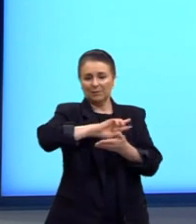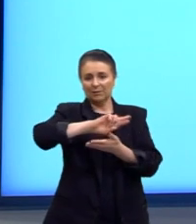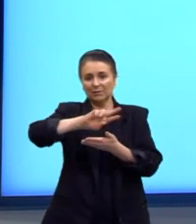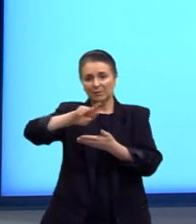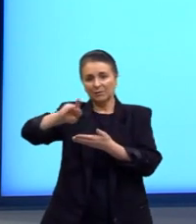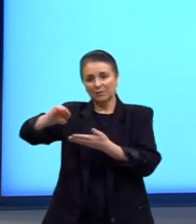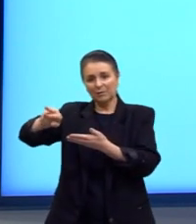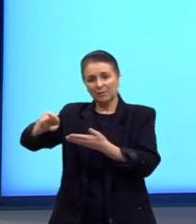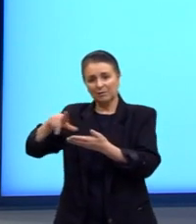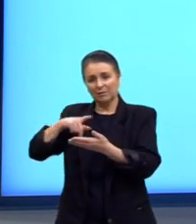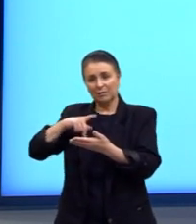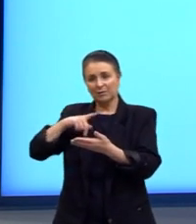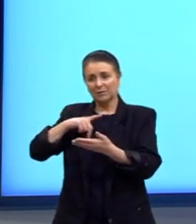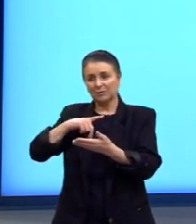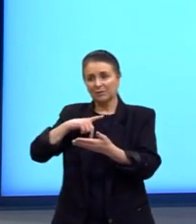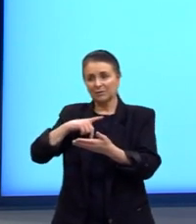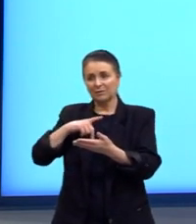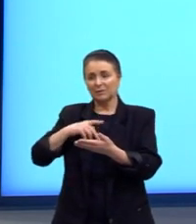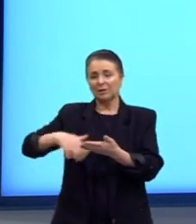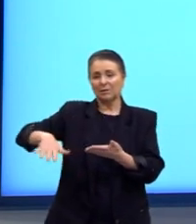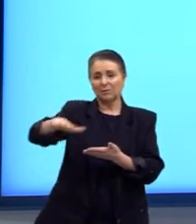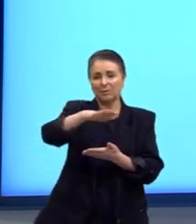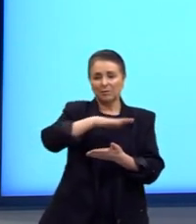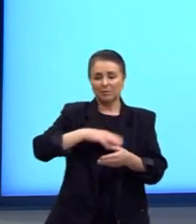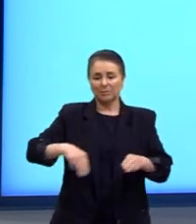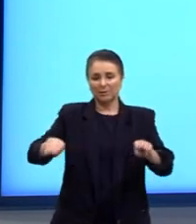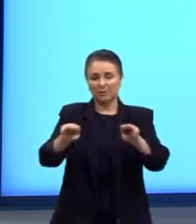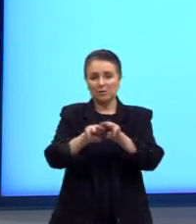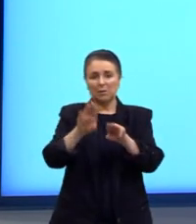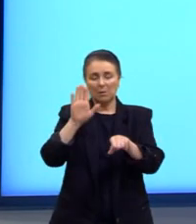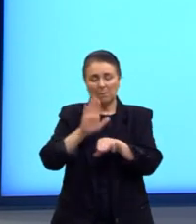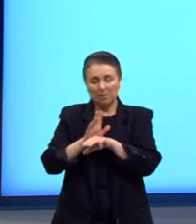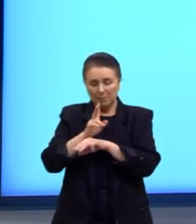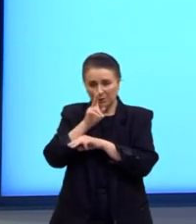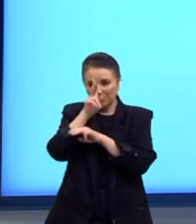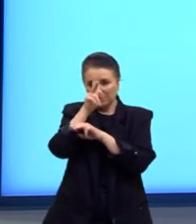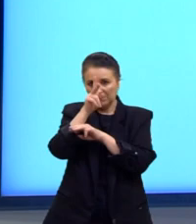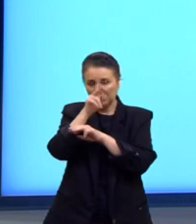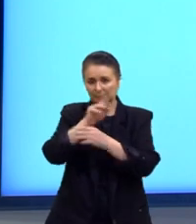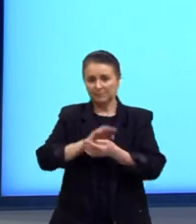espiras, que é o caso do solenoide, a gente vai ter um campo magnético um pouco mais forte, tá?